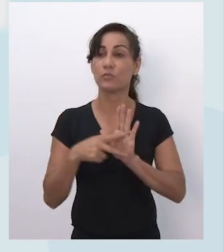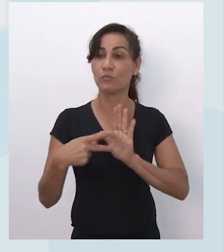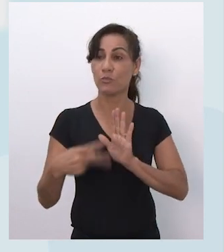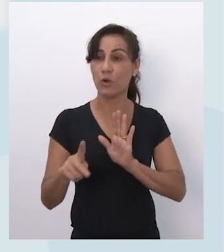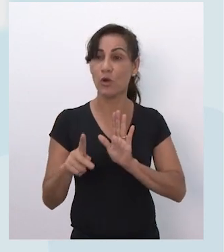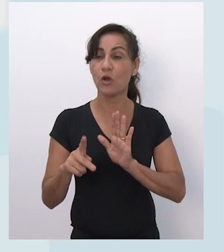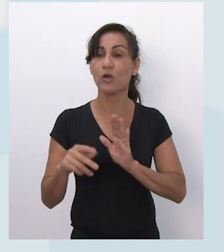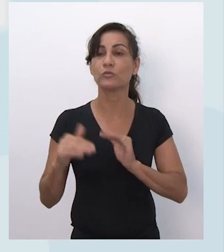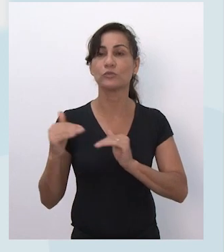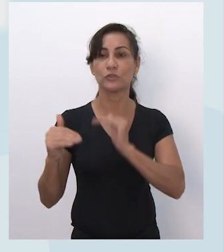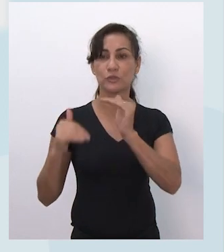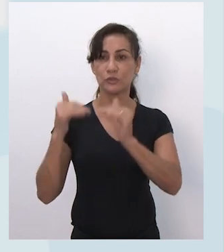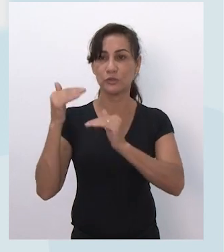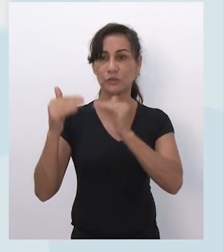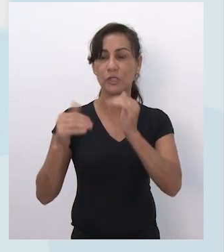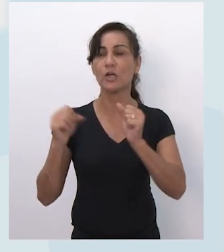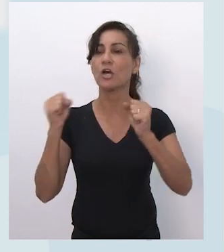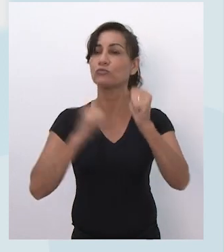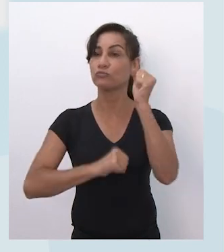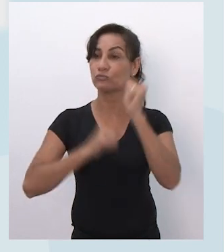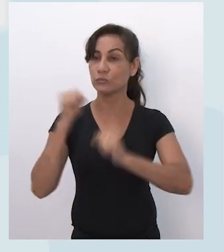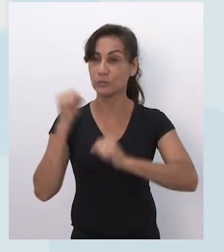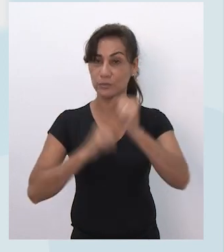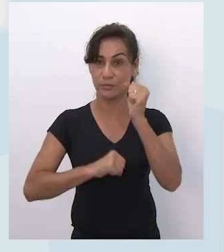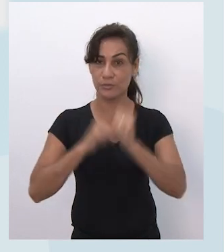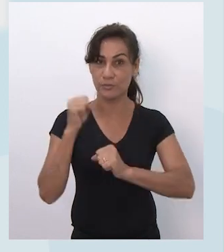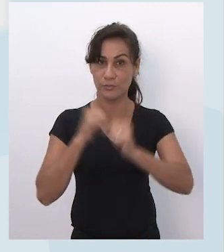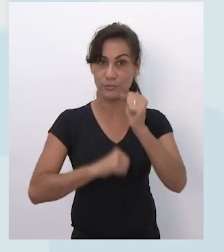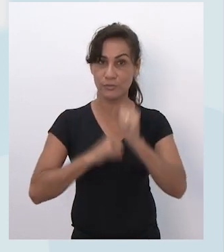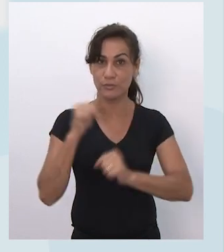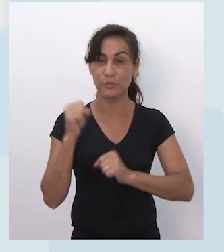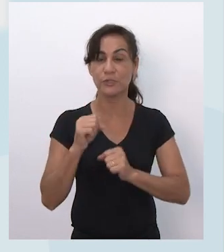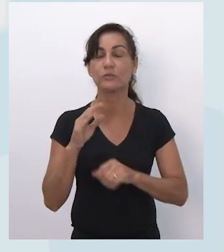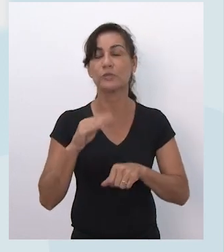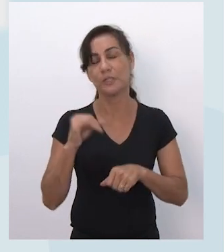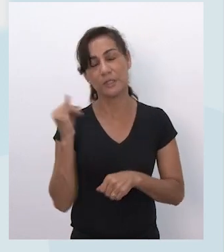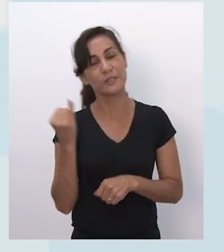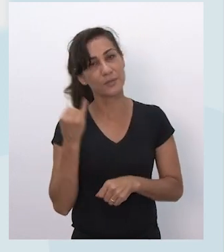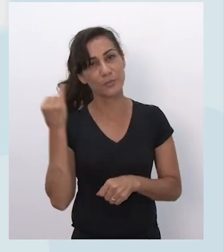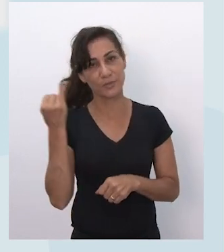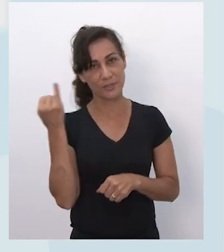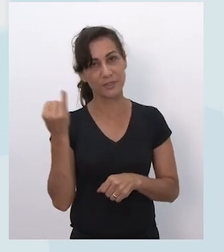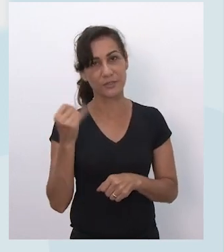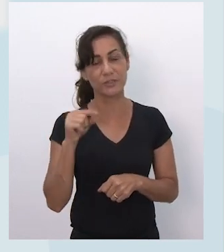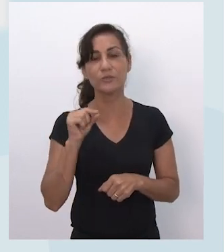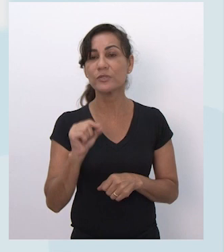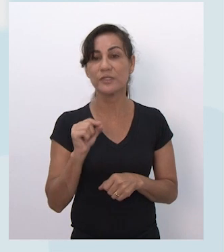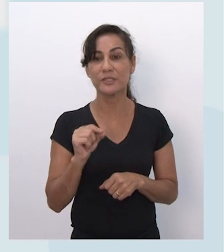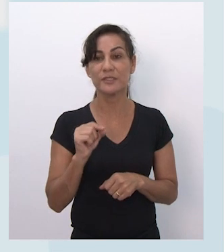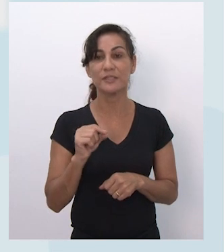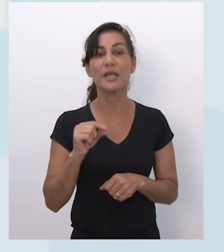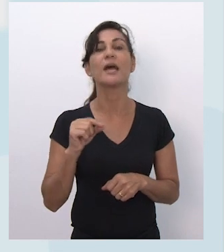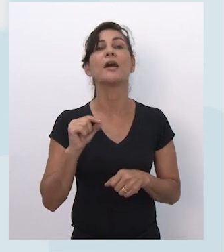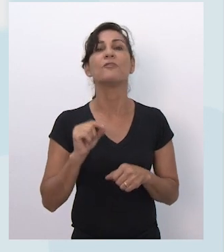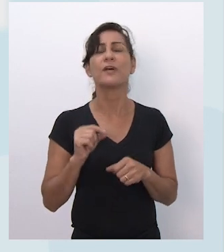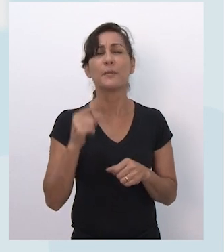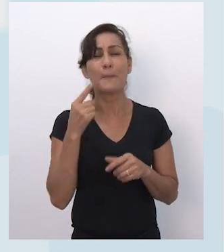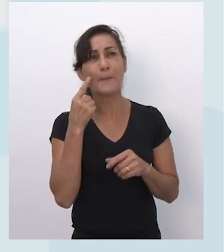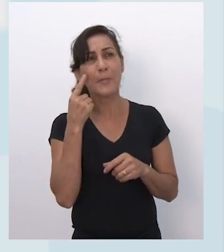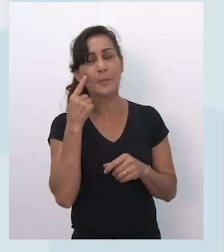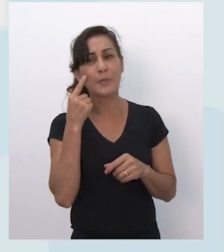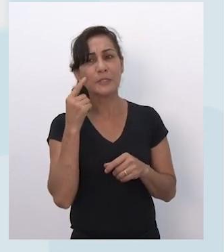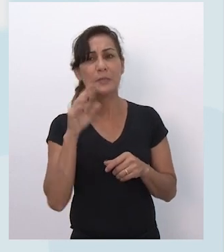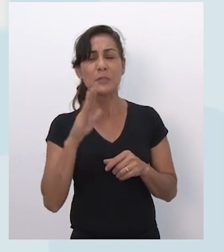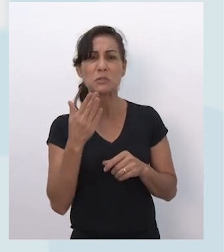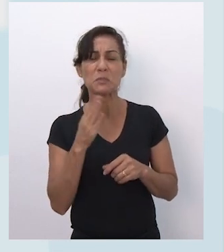desenvolvimento urbanístico, industrialização, então isso é importante. Na educação cartográfica, vai aparecer lá nos 6º e